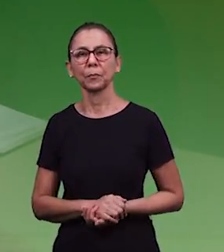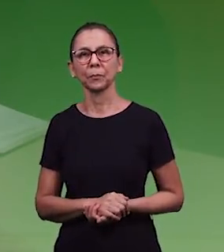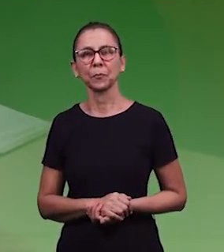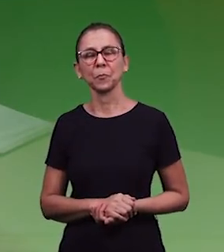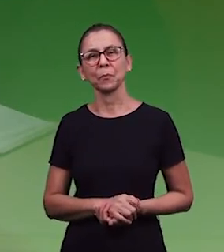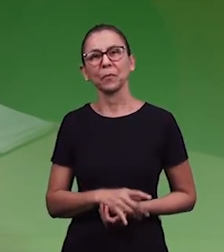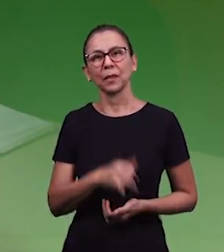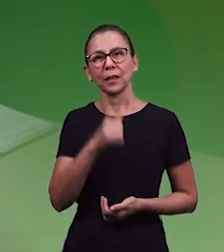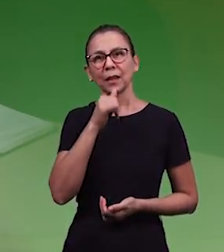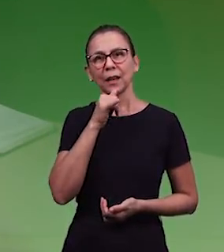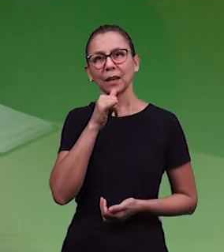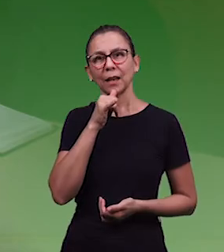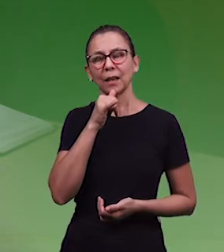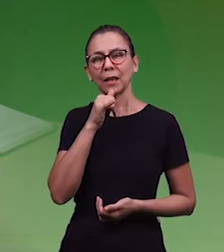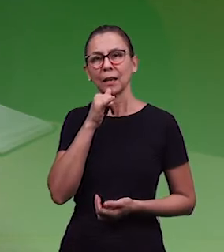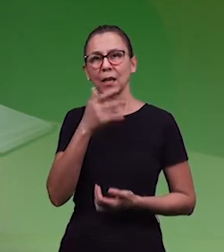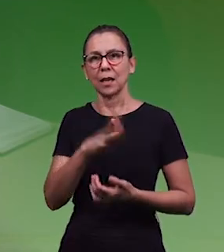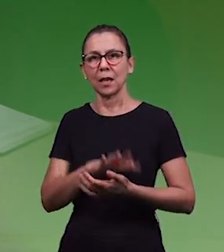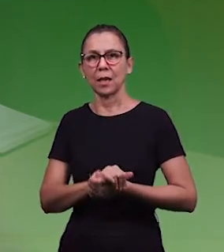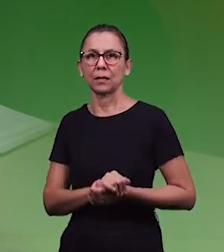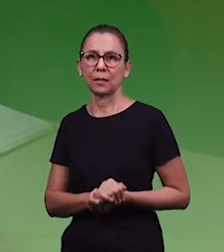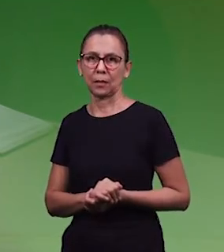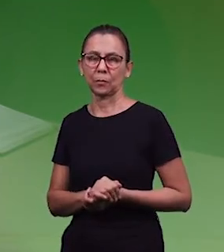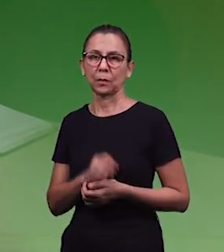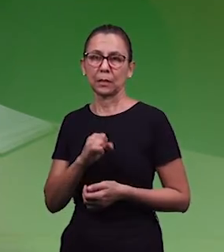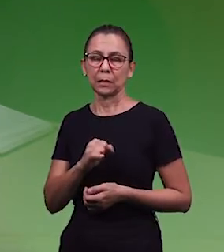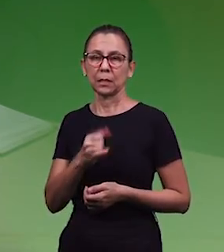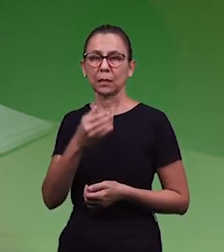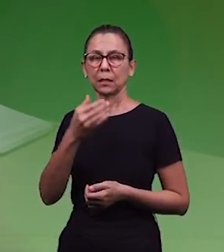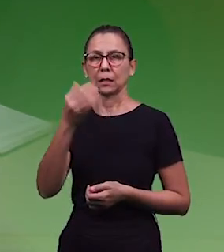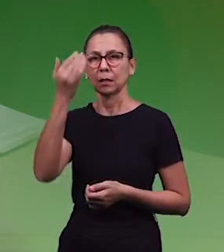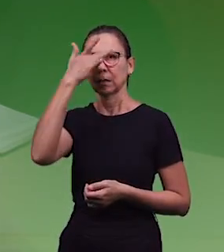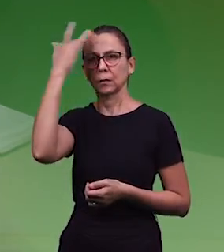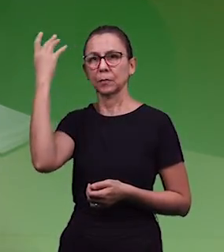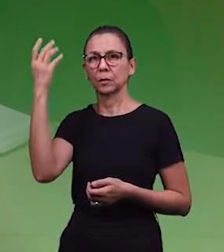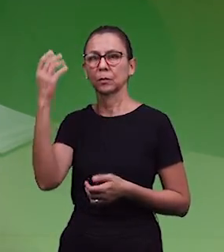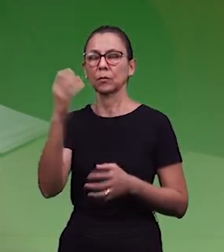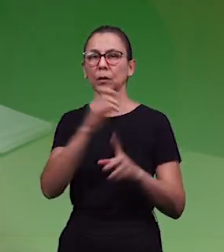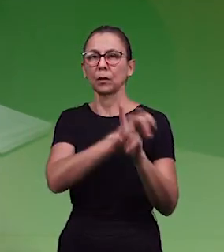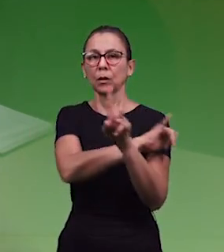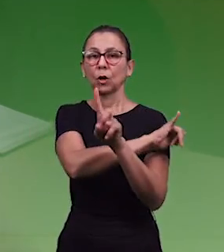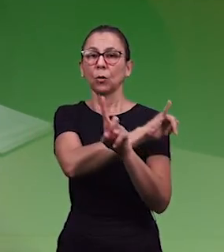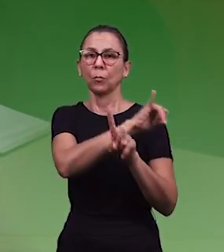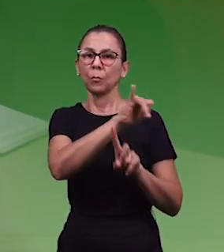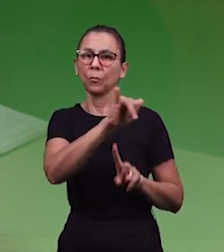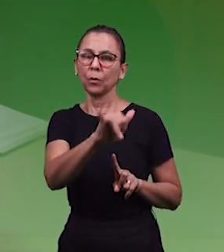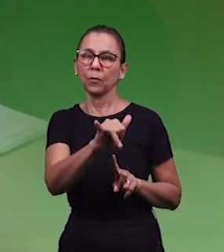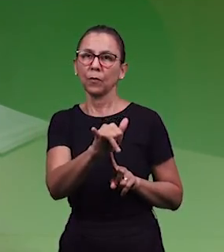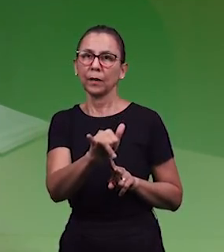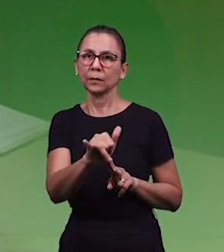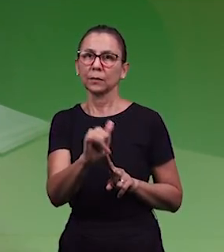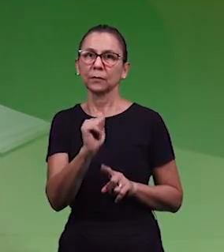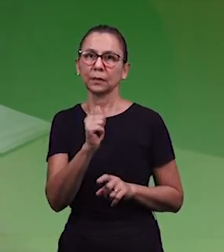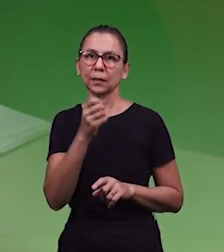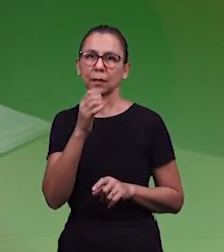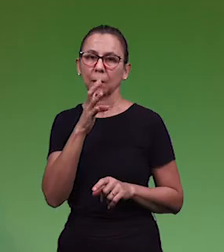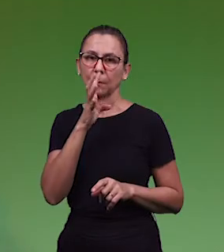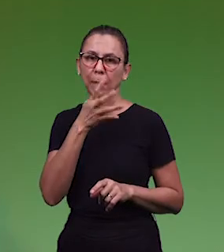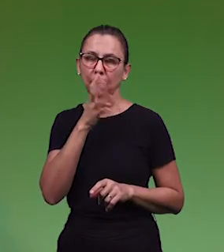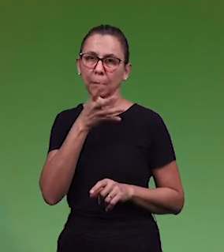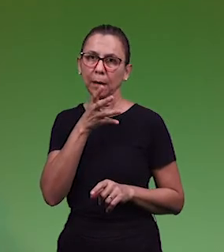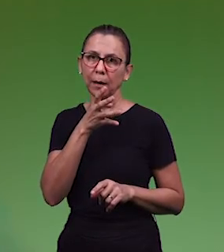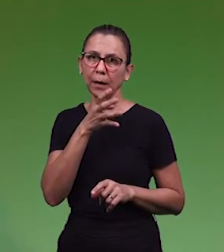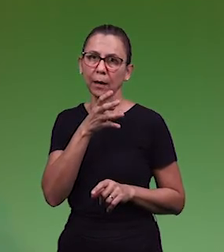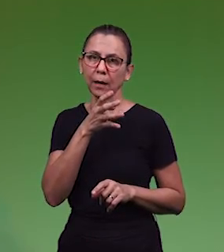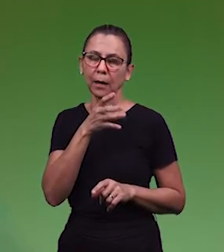murcha. Você mexe com o profeta, ele para de ter dom, né? Não estamos falando por isso, nós estamos falando em favor da sua